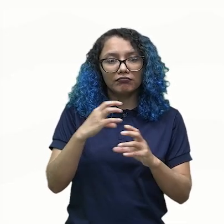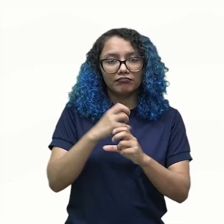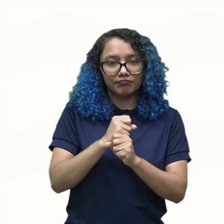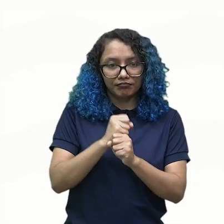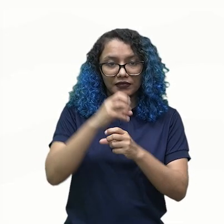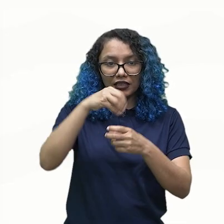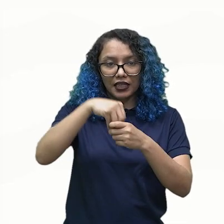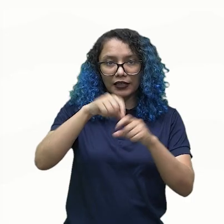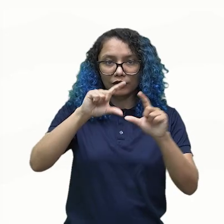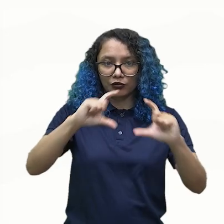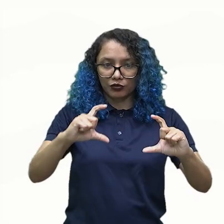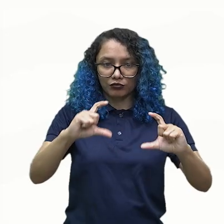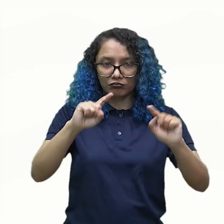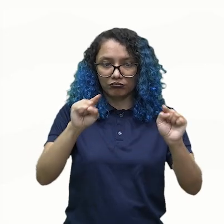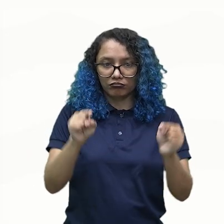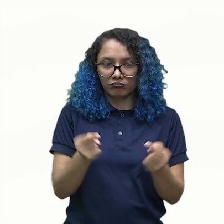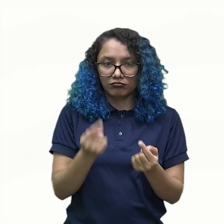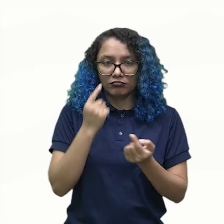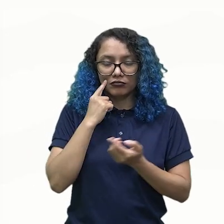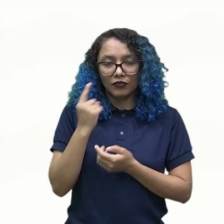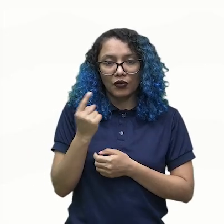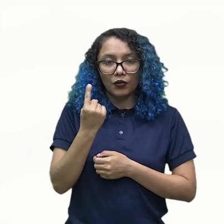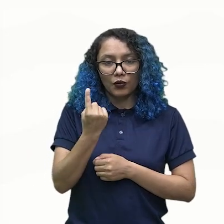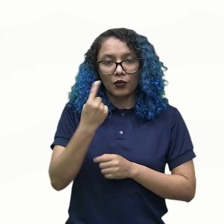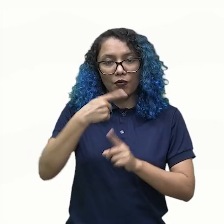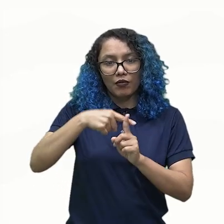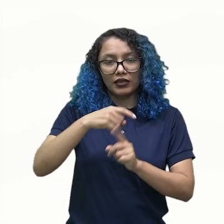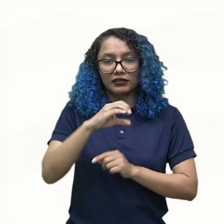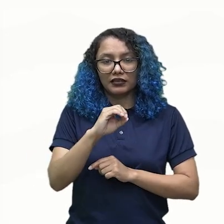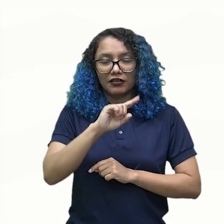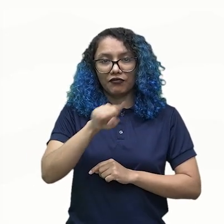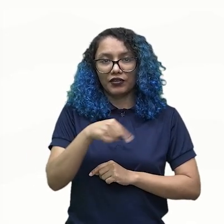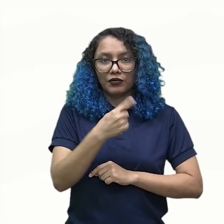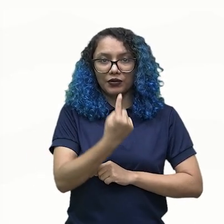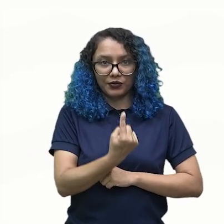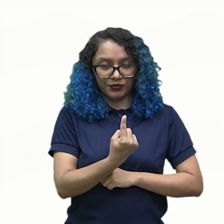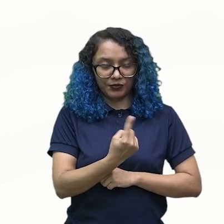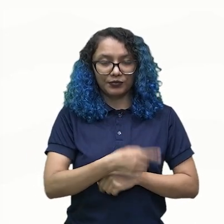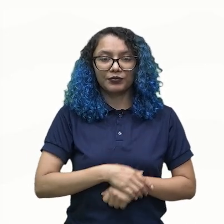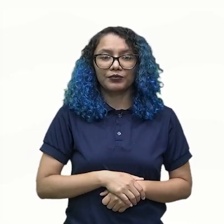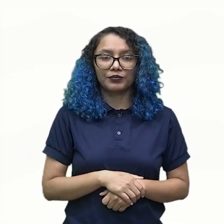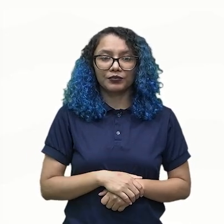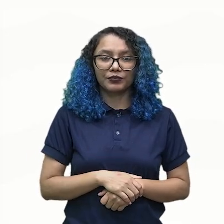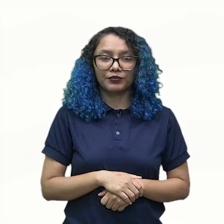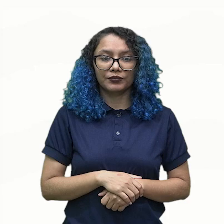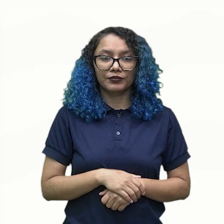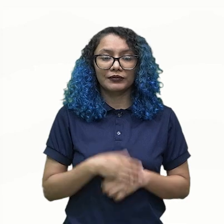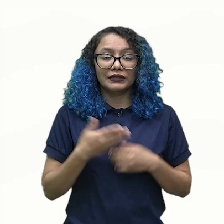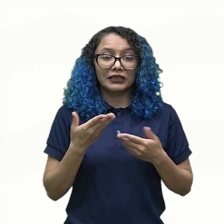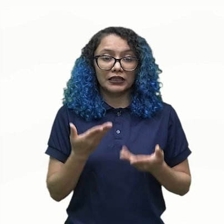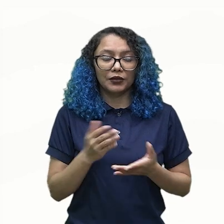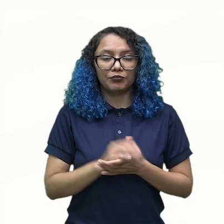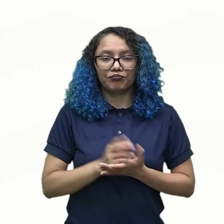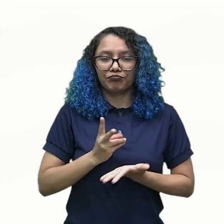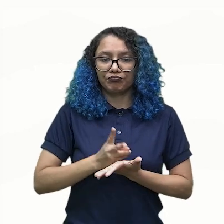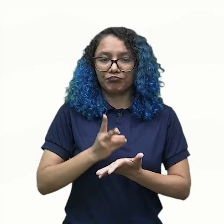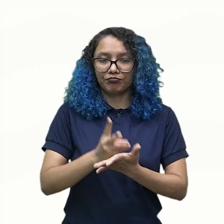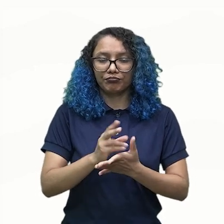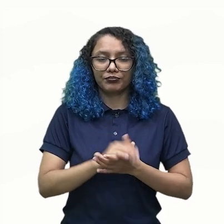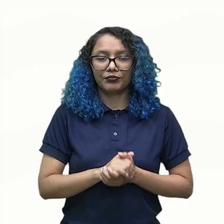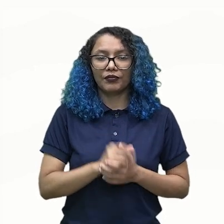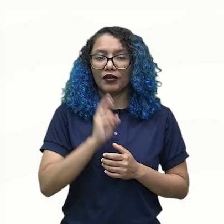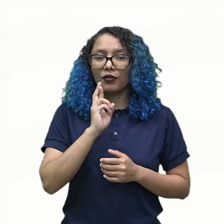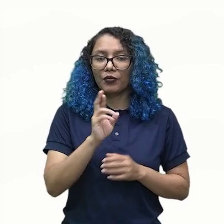dentro dos parênteses, ó. Então, eu vou ter 1 mais 0,1. Ou seja, pessoal, a gente vai ter um